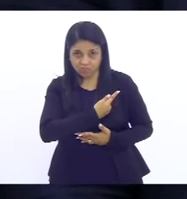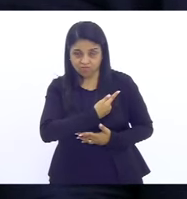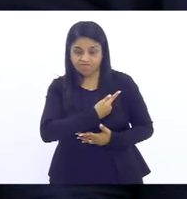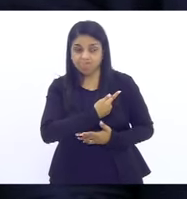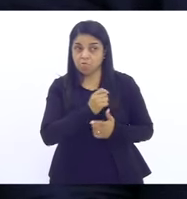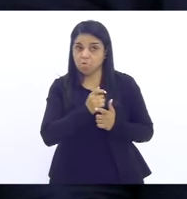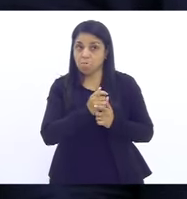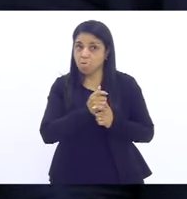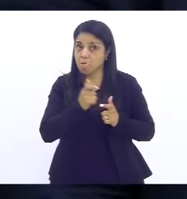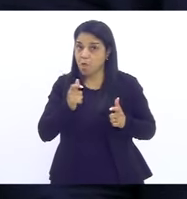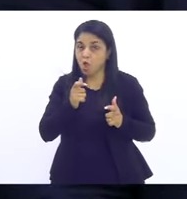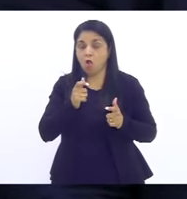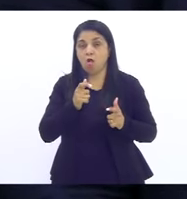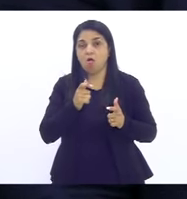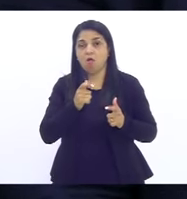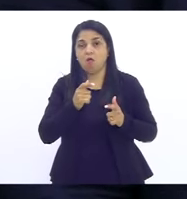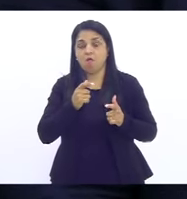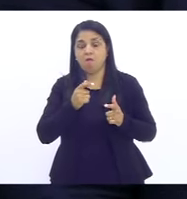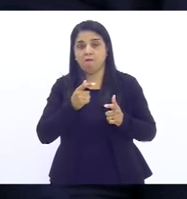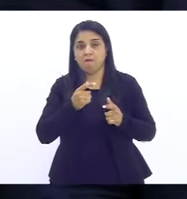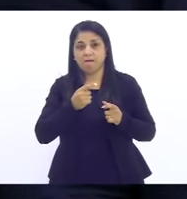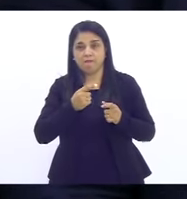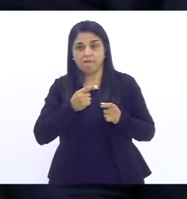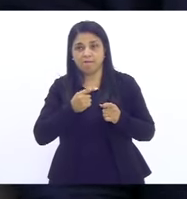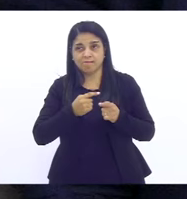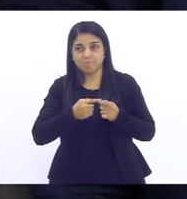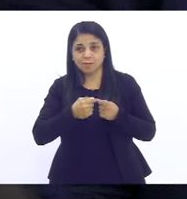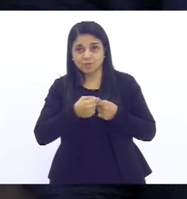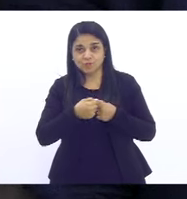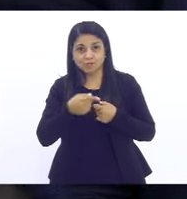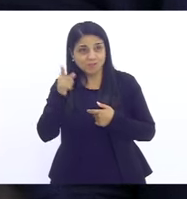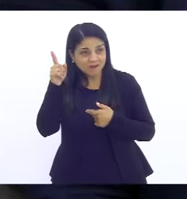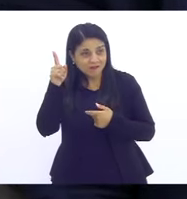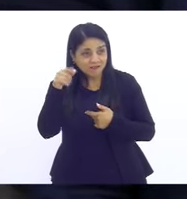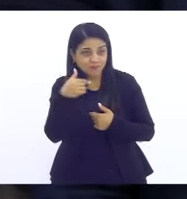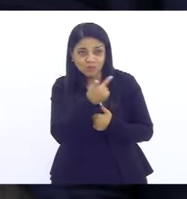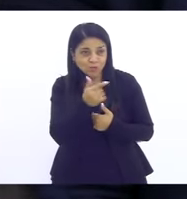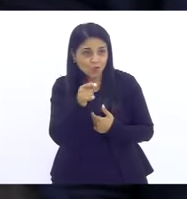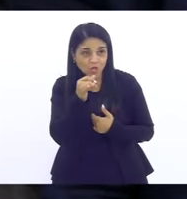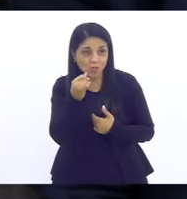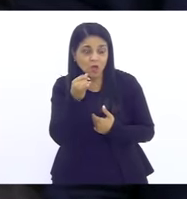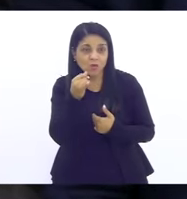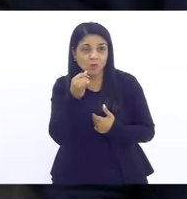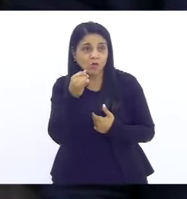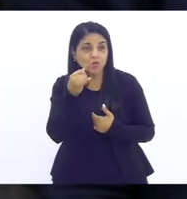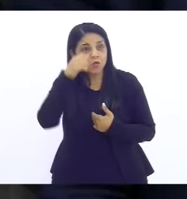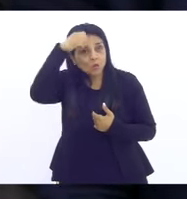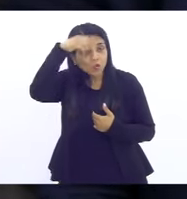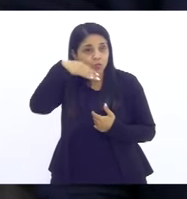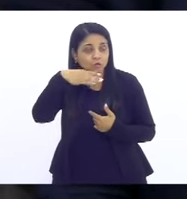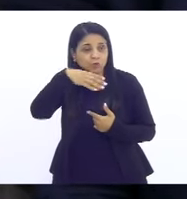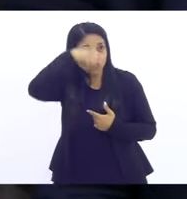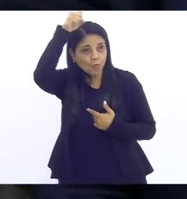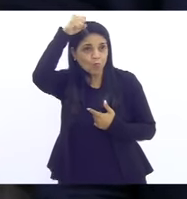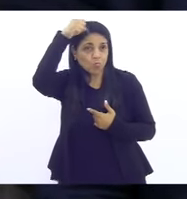Enel, no estado do Rio de Janeiro. As pessoas estão sem luz até hoje, irmão. Tem 11, 12 dias de pessoas sem